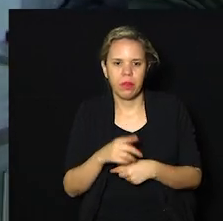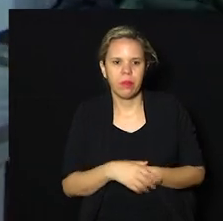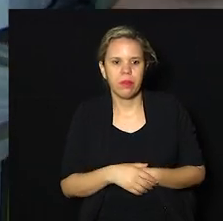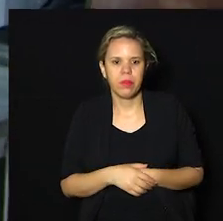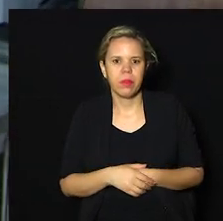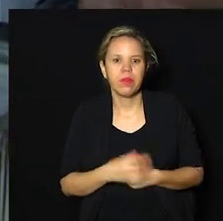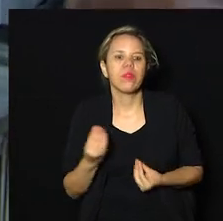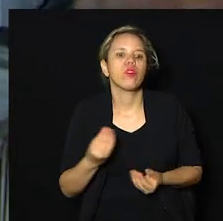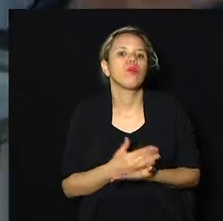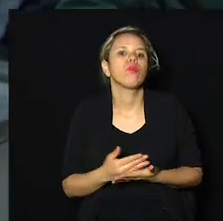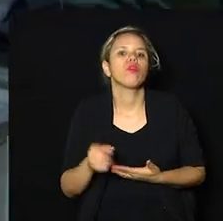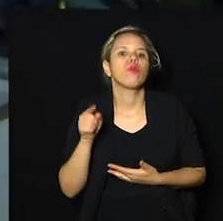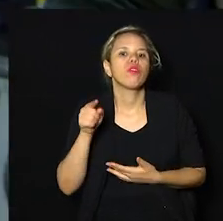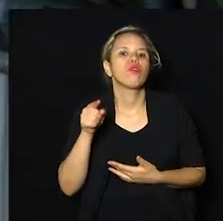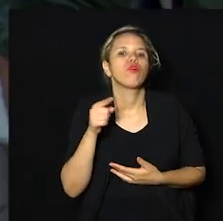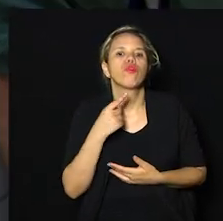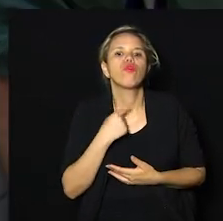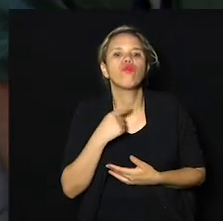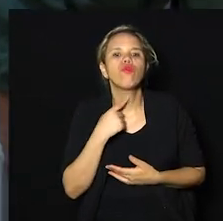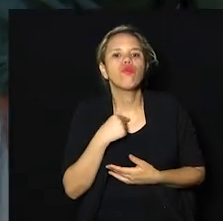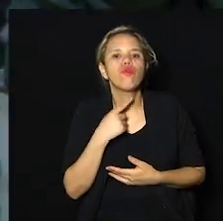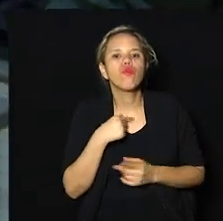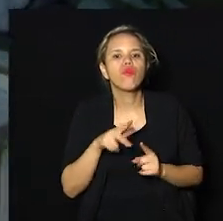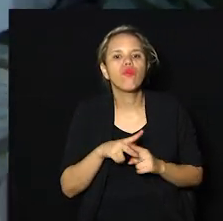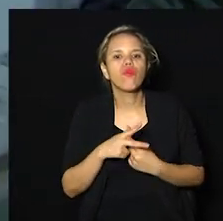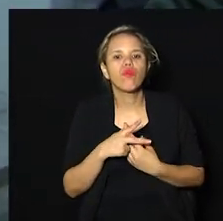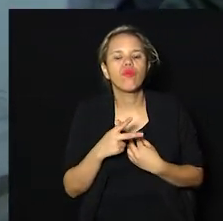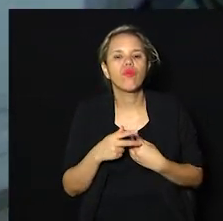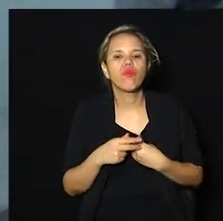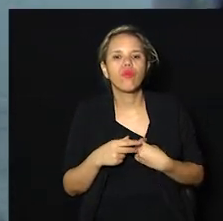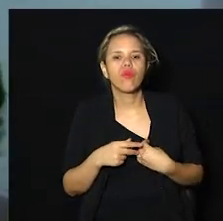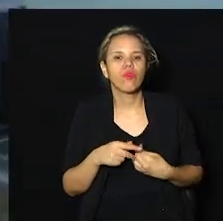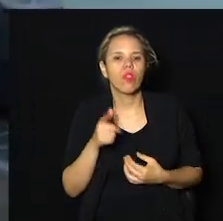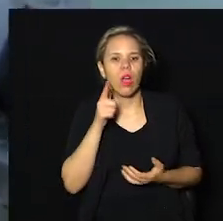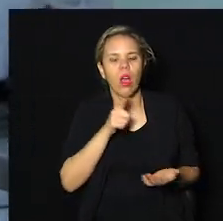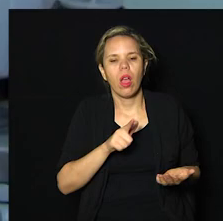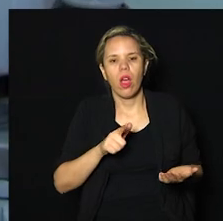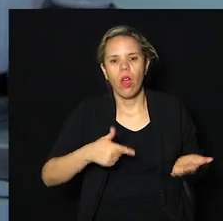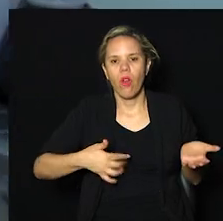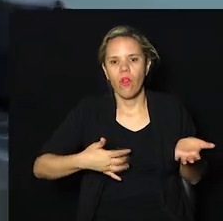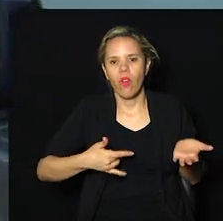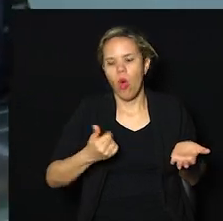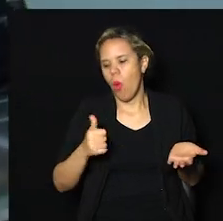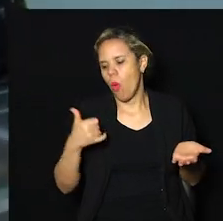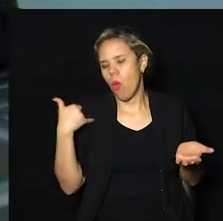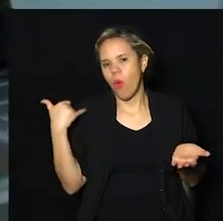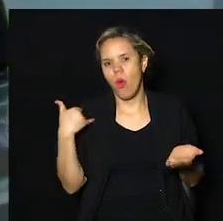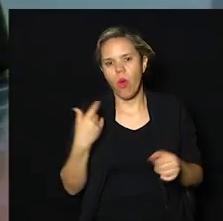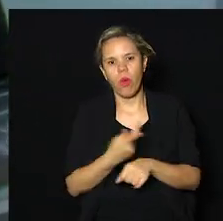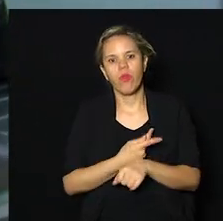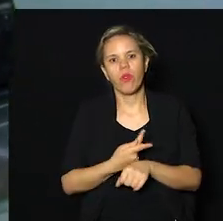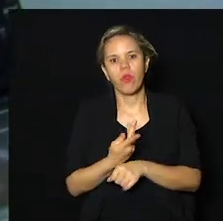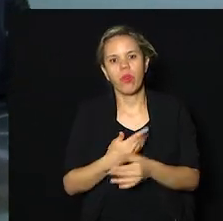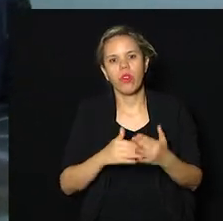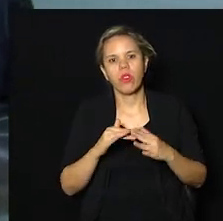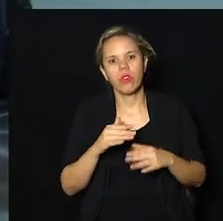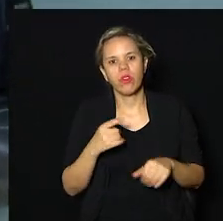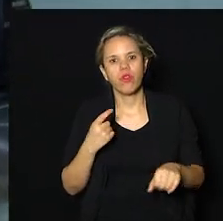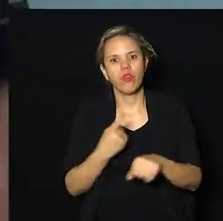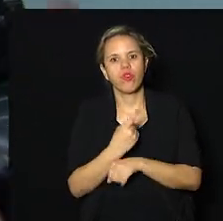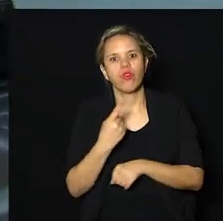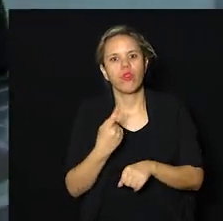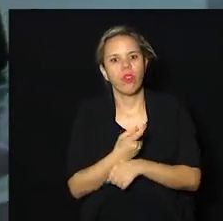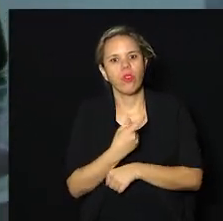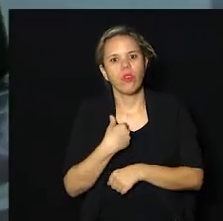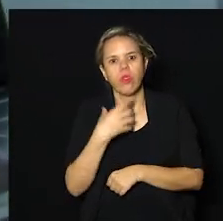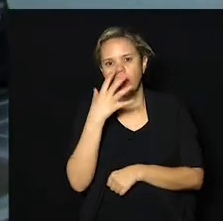diluída. Já. E como começou essa sua vontade de... Eu ganhei um violão quando tinha 11 anos de idade, aí fui procurar a escola, acabei descobrindo a luteria.